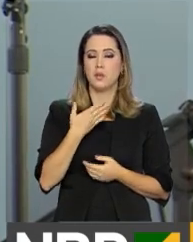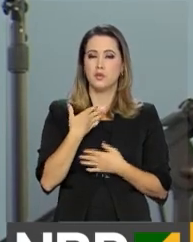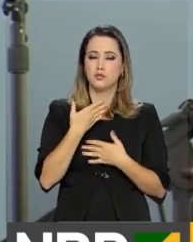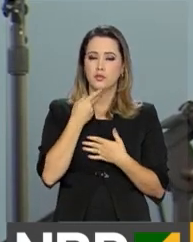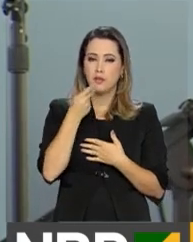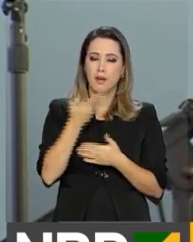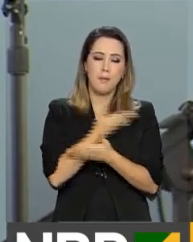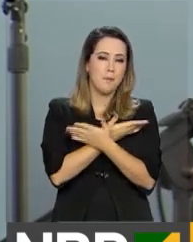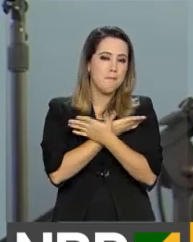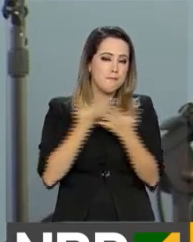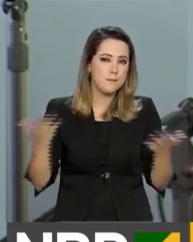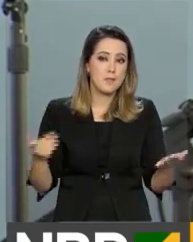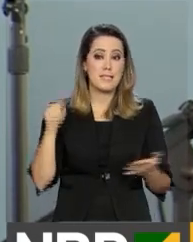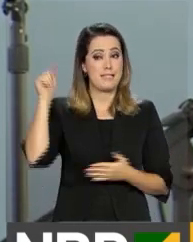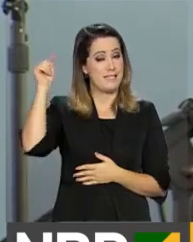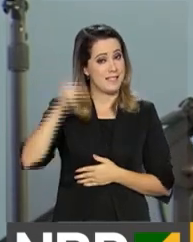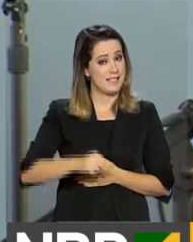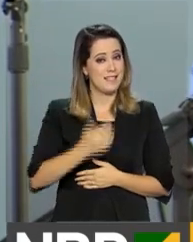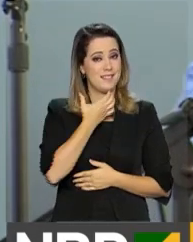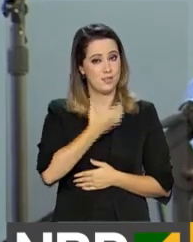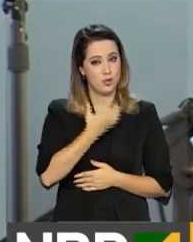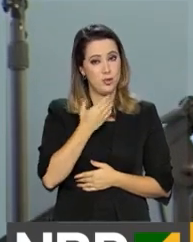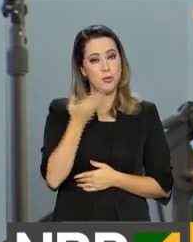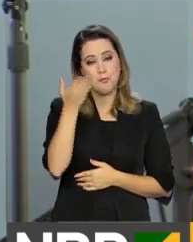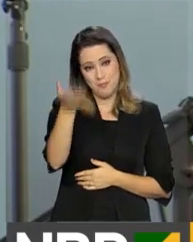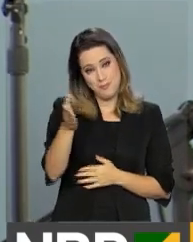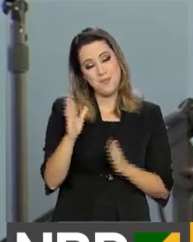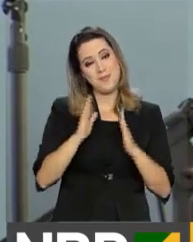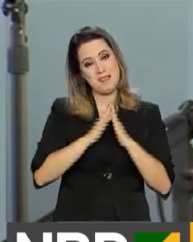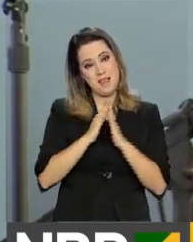todos que neste Natal,